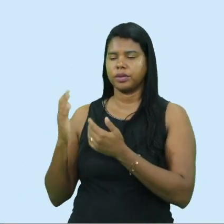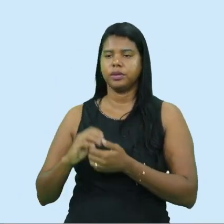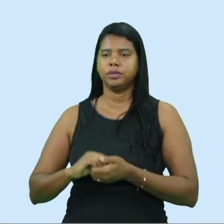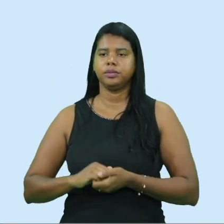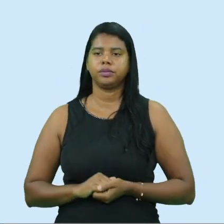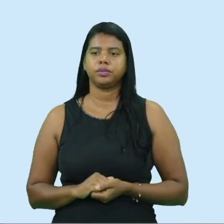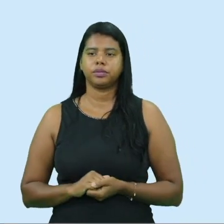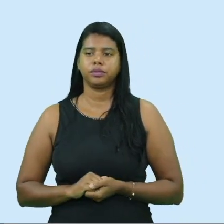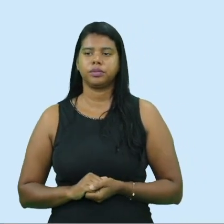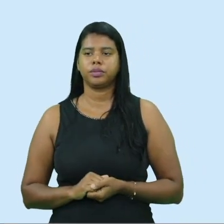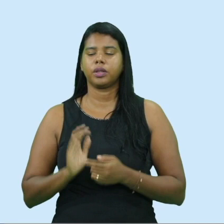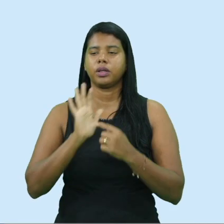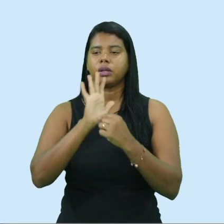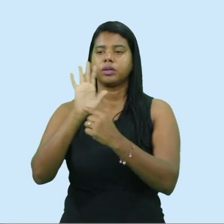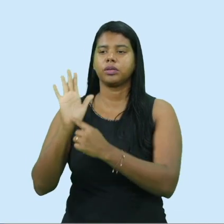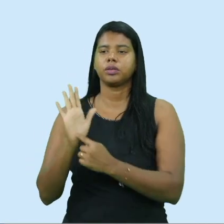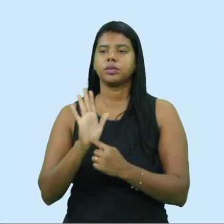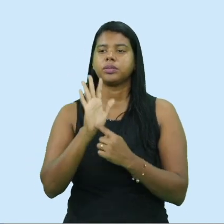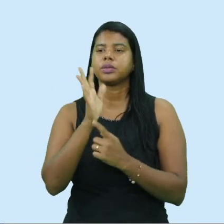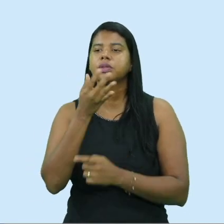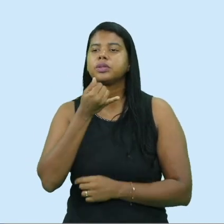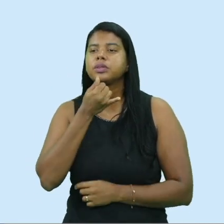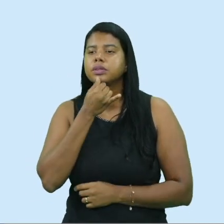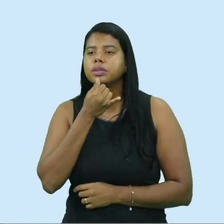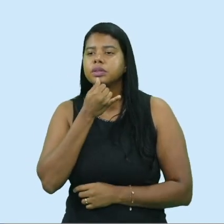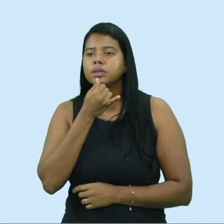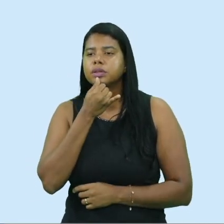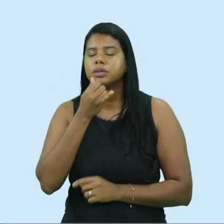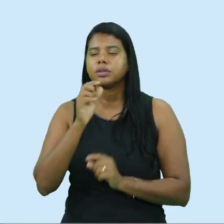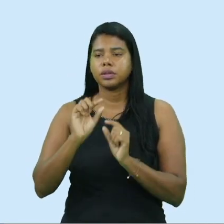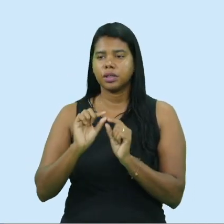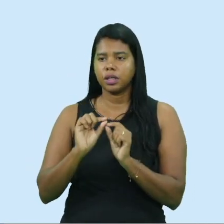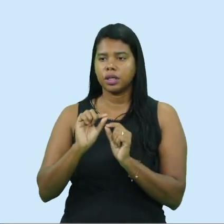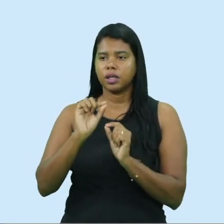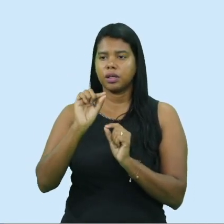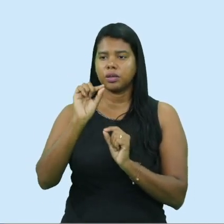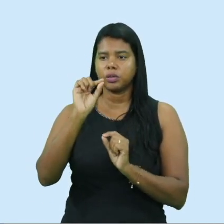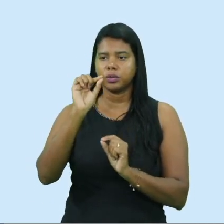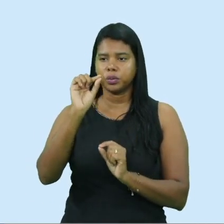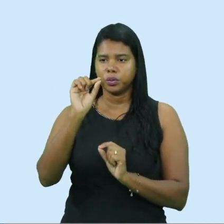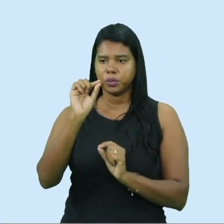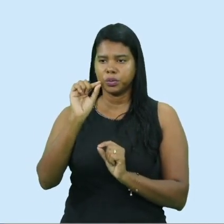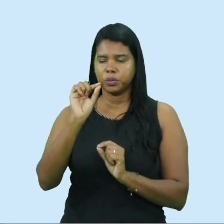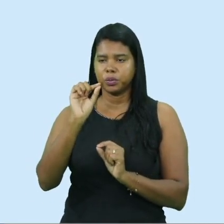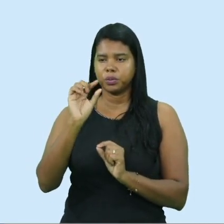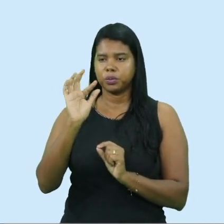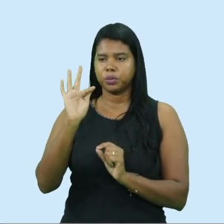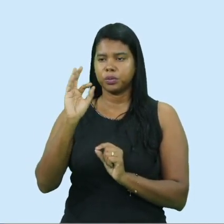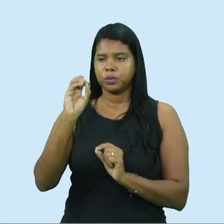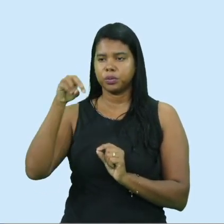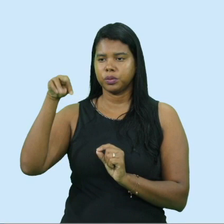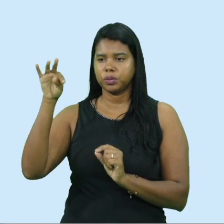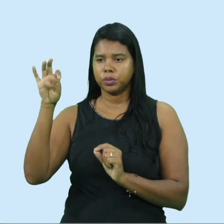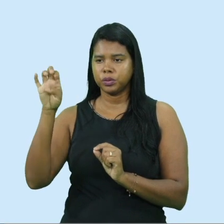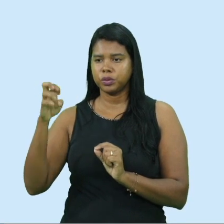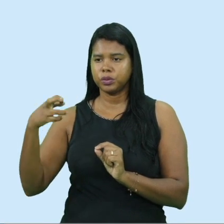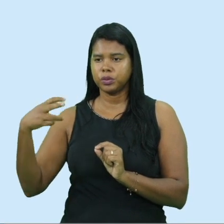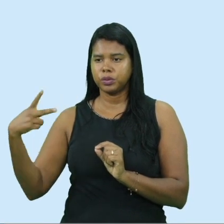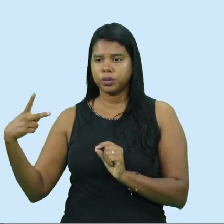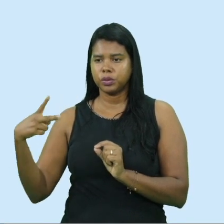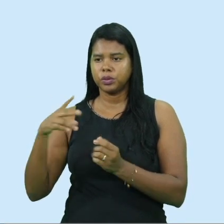que mostra a altura, né, da fonte e as suas